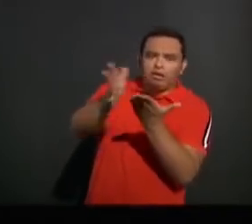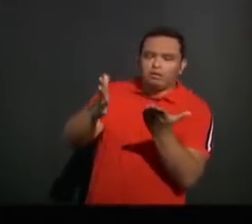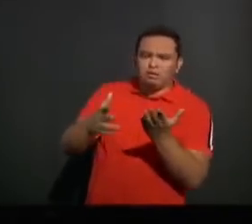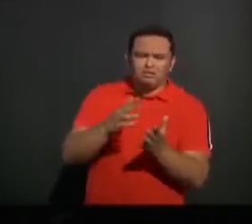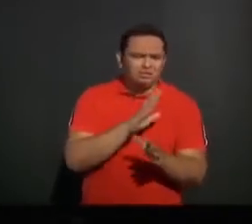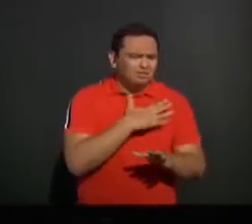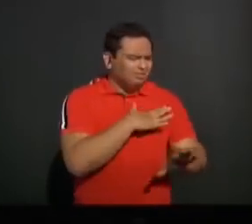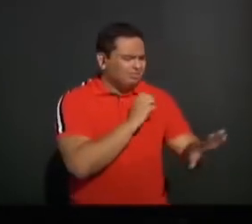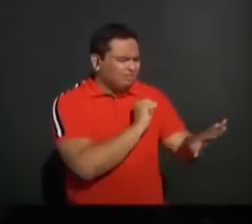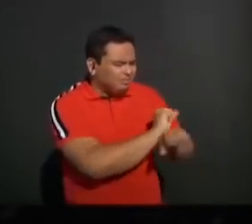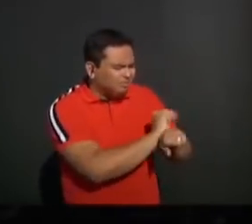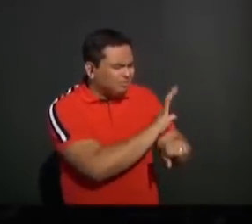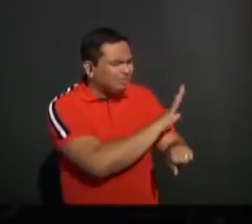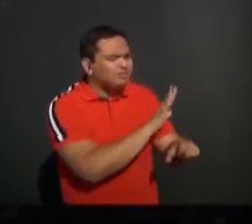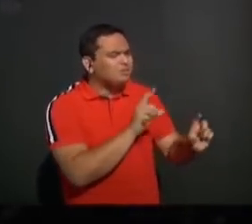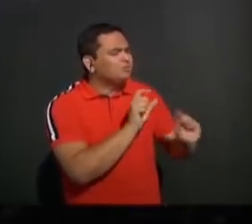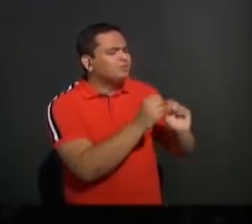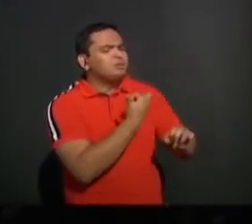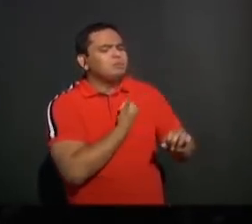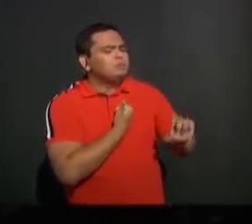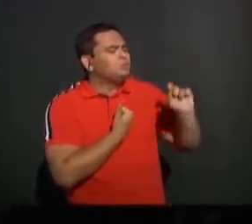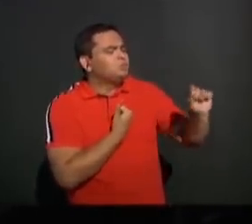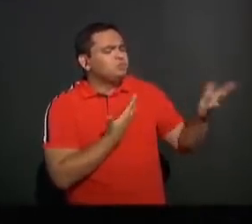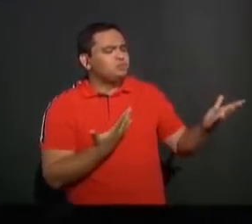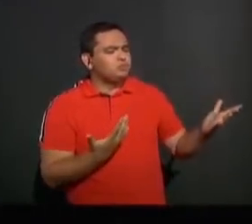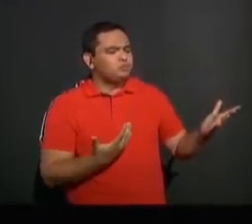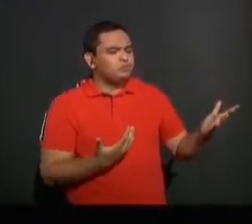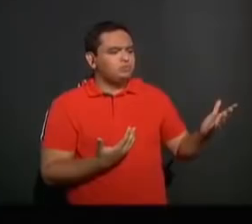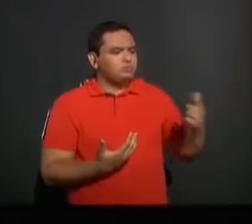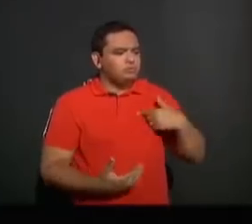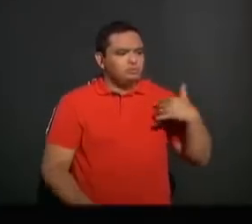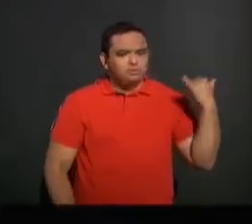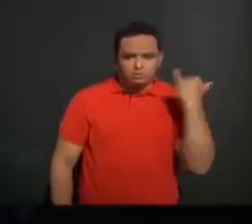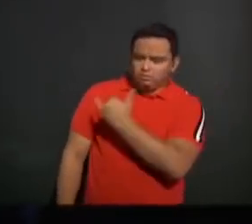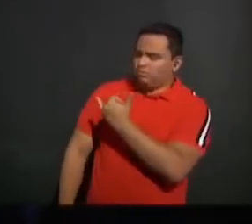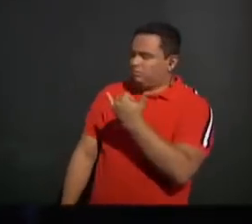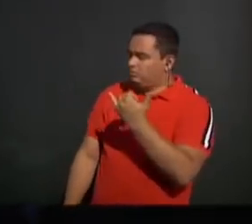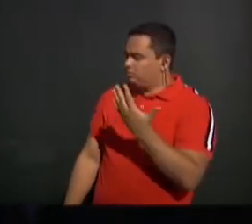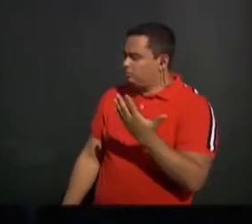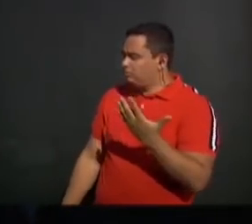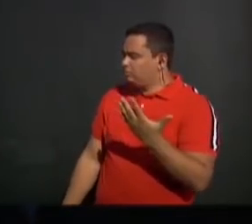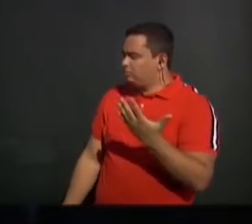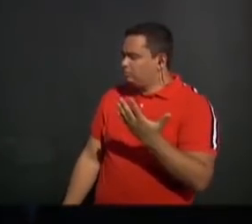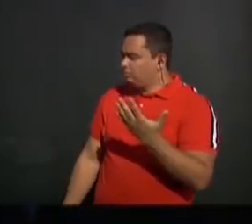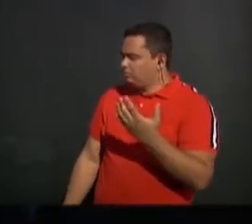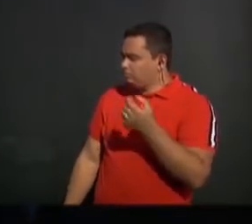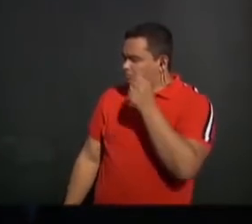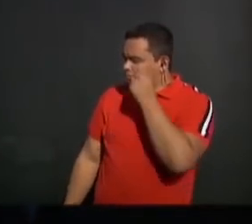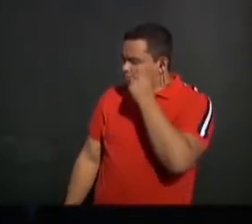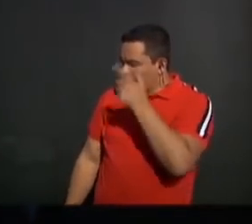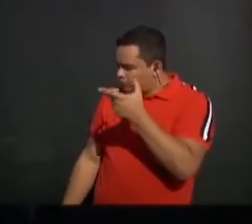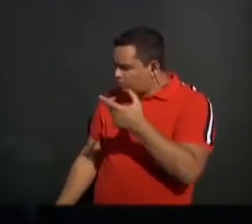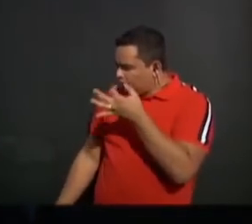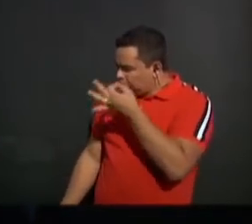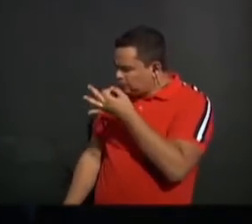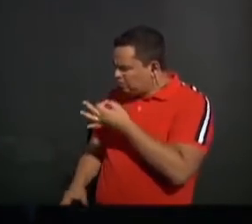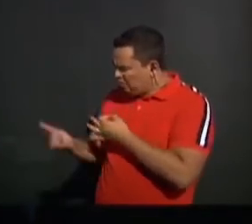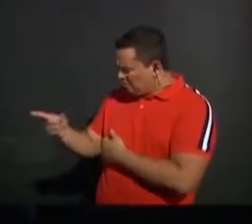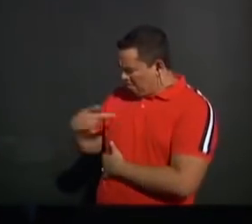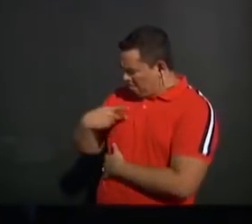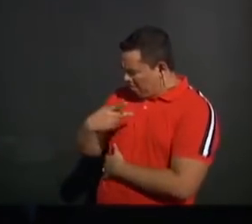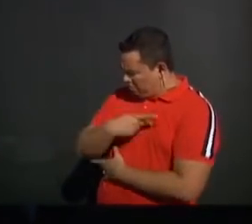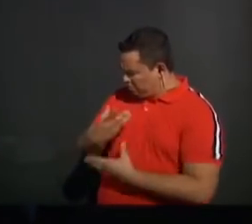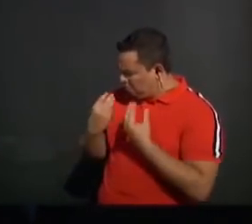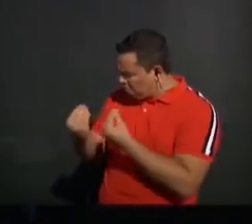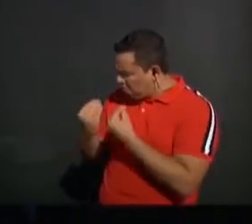peraí, não estou sabendo. Ele gritou à minha avó assim: Mariquita, é esse tipo de pastor aí